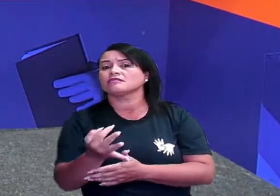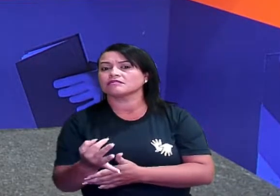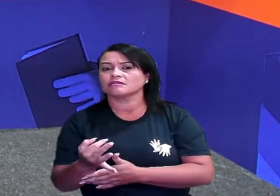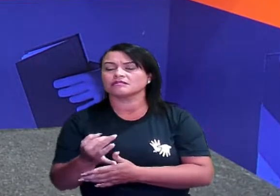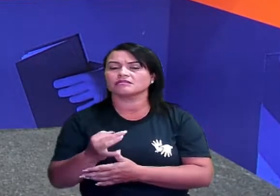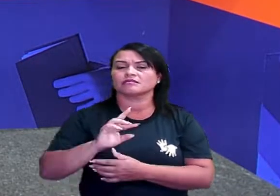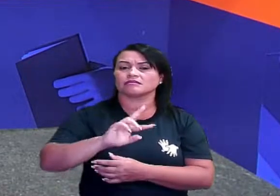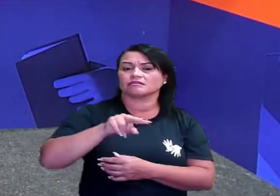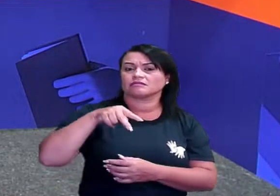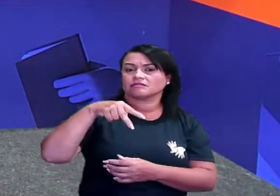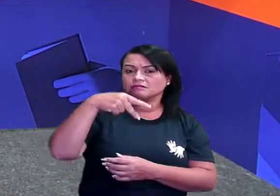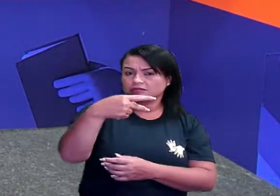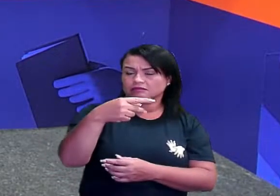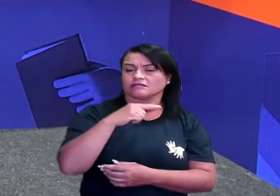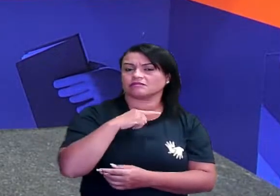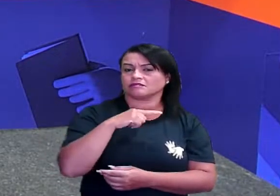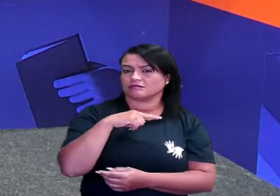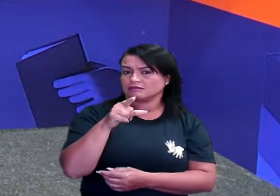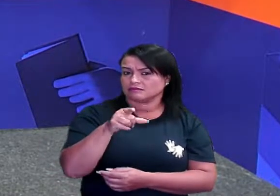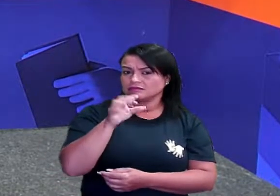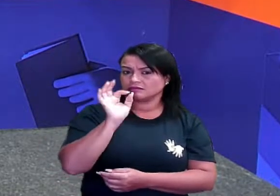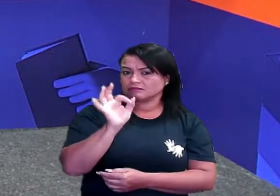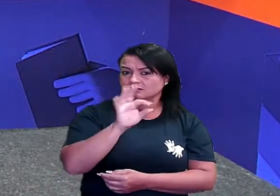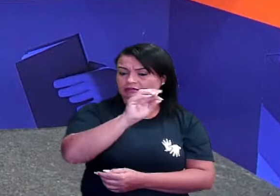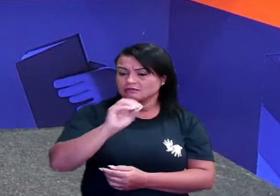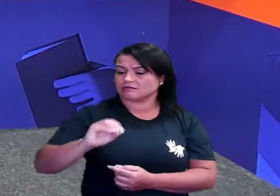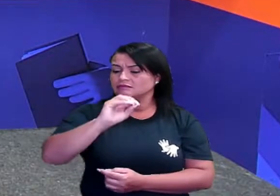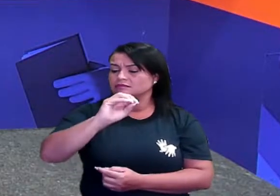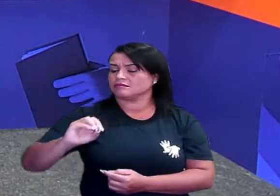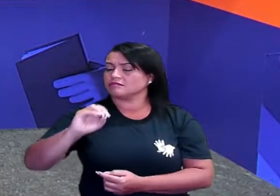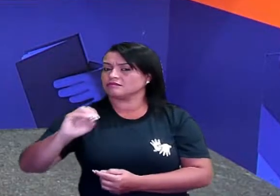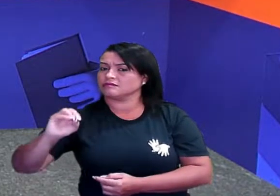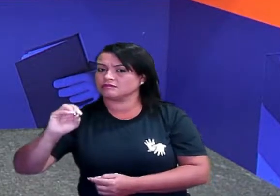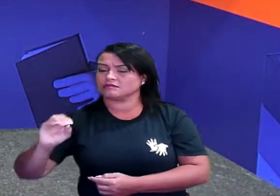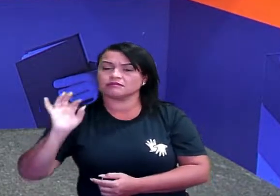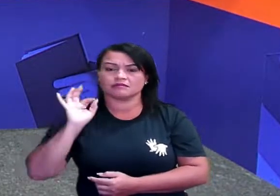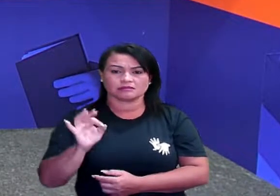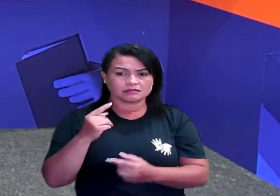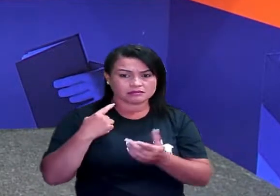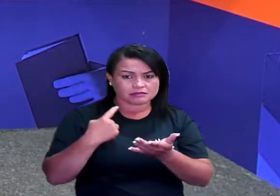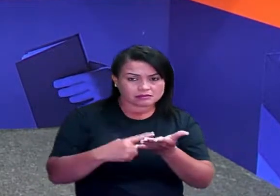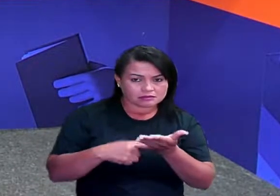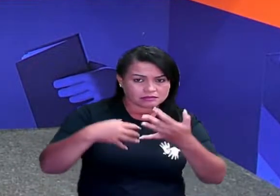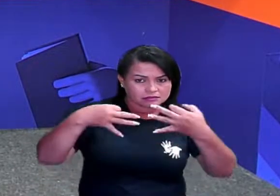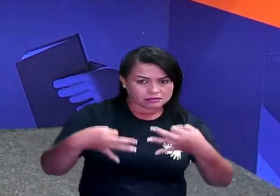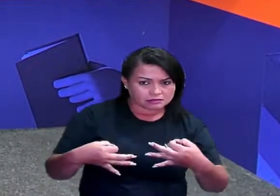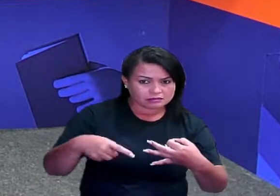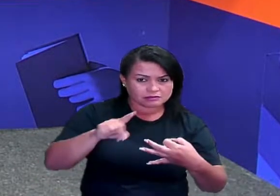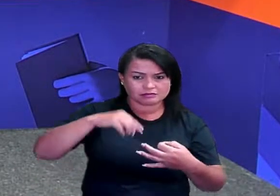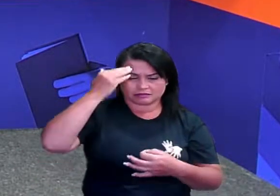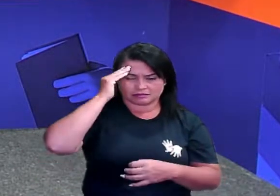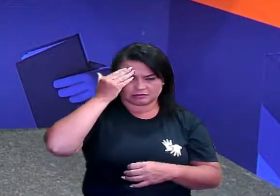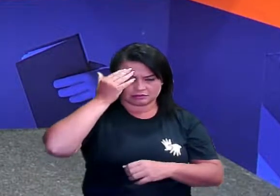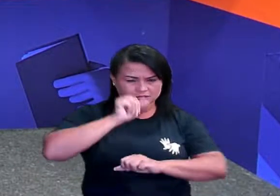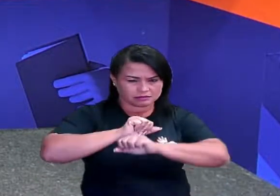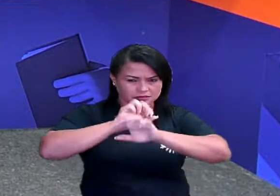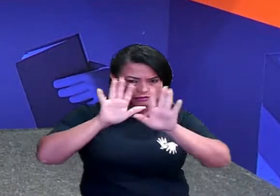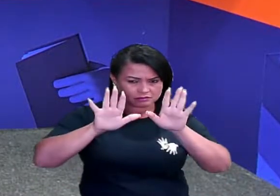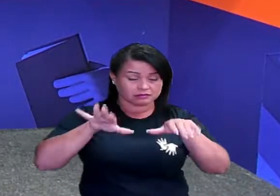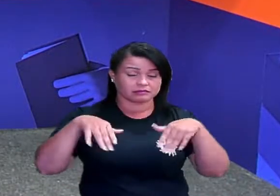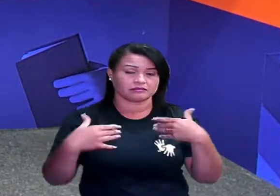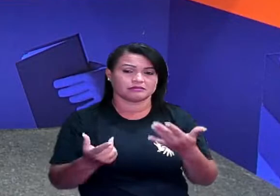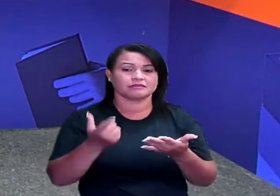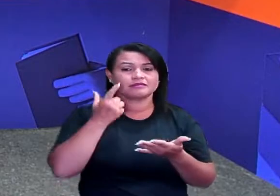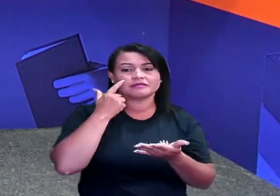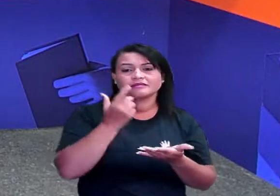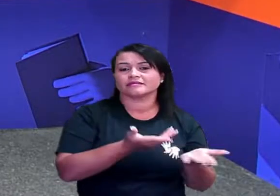o expoente o quê? Pede. Tá certo? Combinado? Certinho? Deu para entender direitinho? Deu, né? Então,